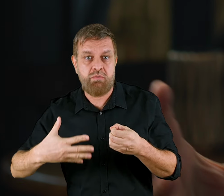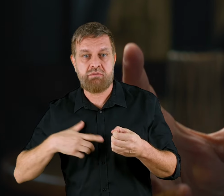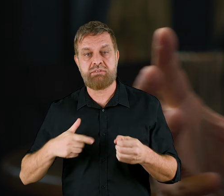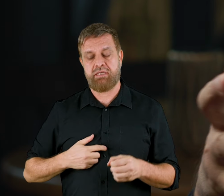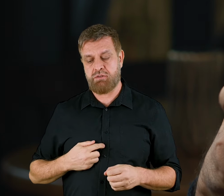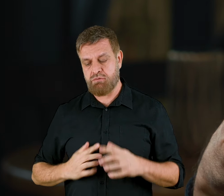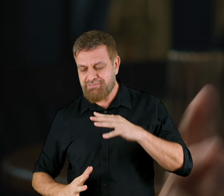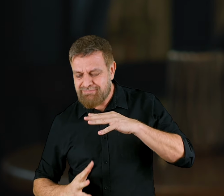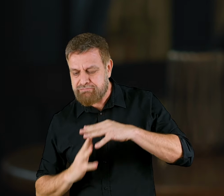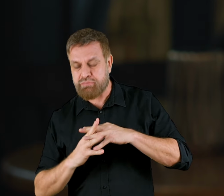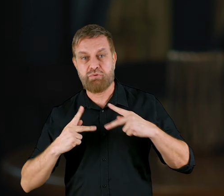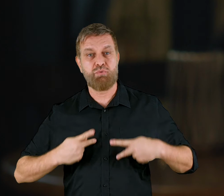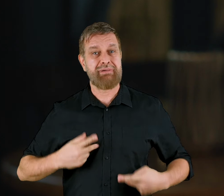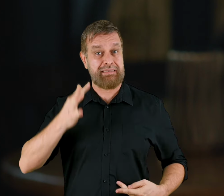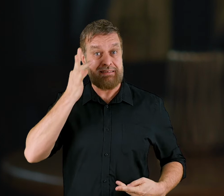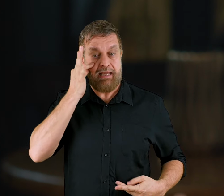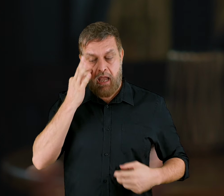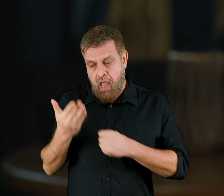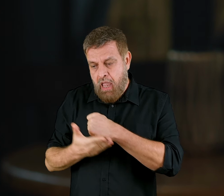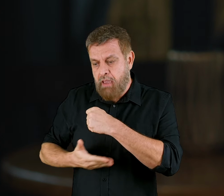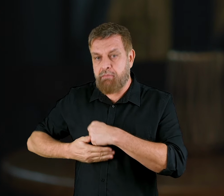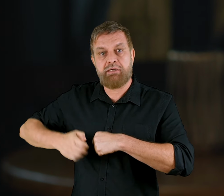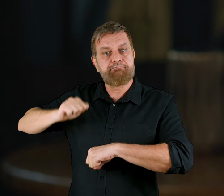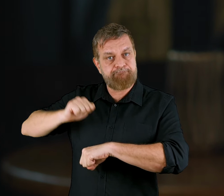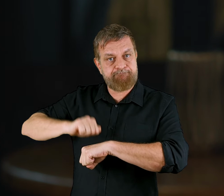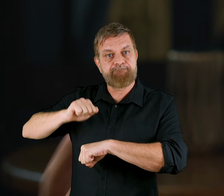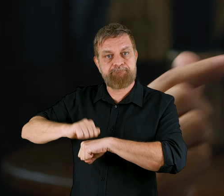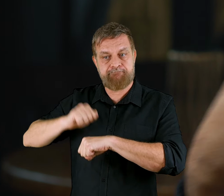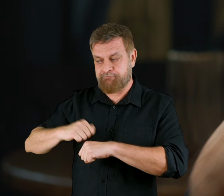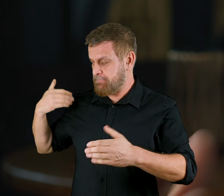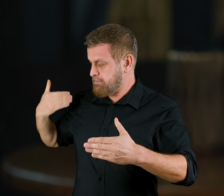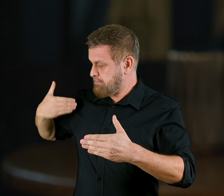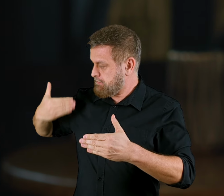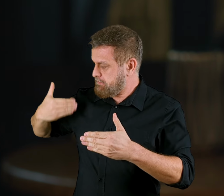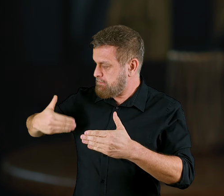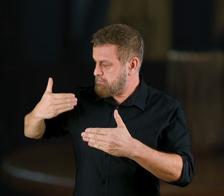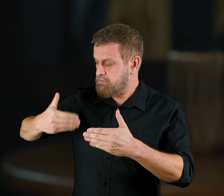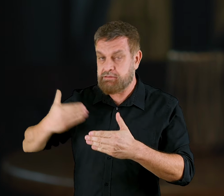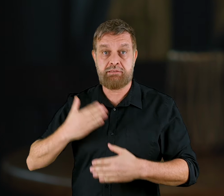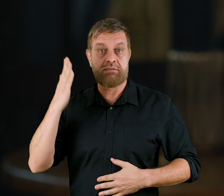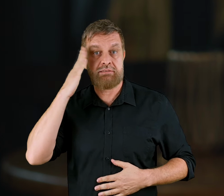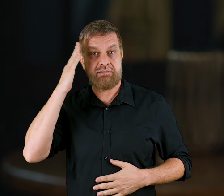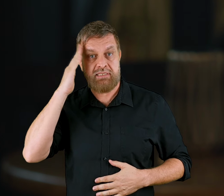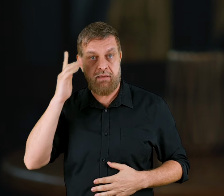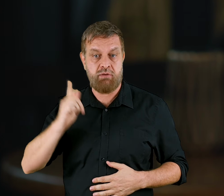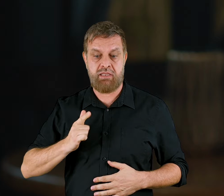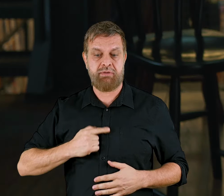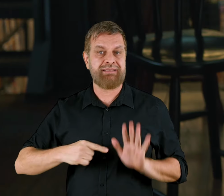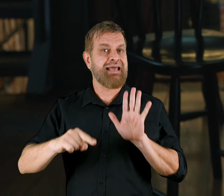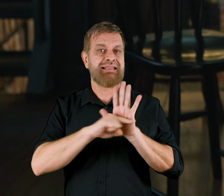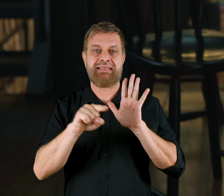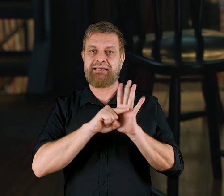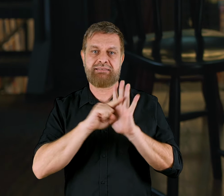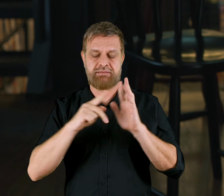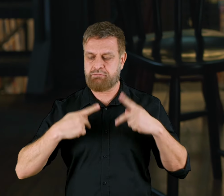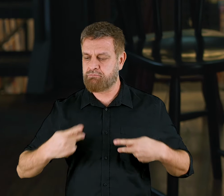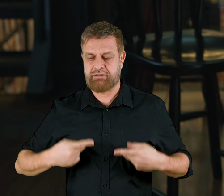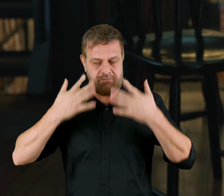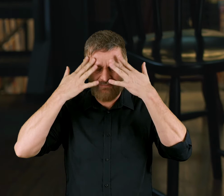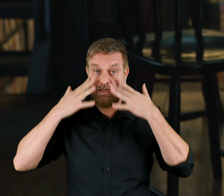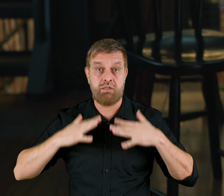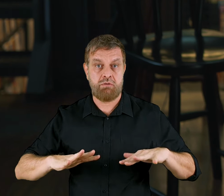uma base filosófica extremamente sólida, né? Um dos maiores filósofos de todos os tempos, que está prevendo essa noção de negação da natureza humana.